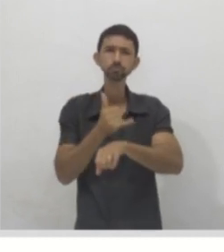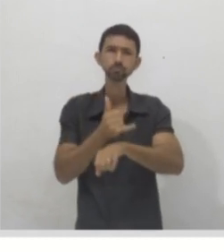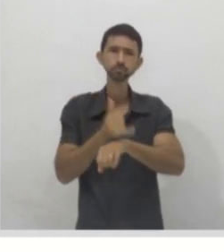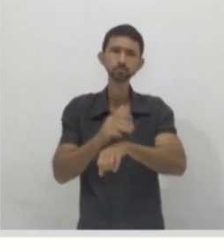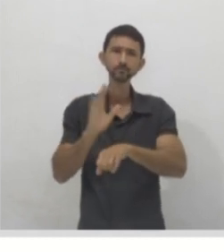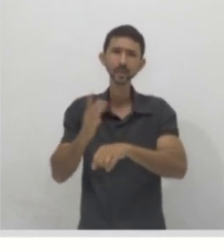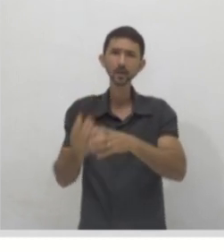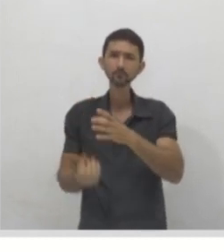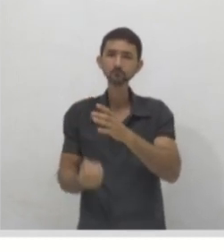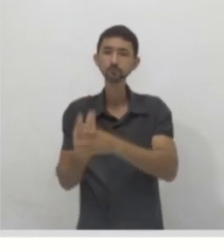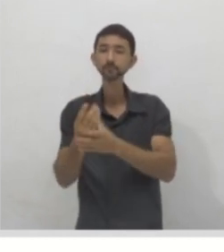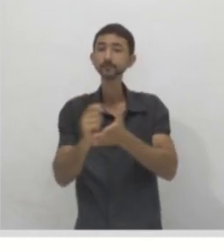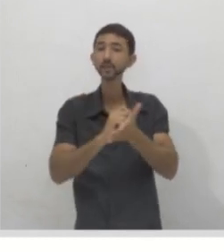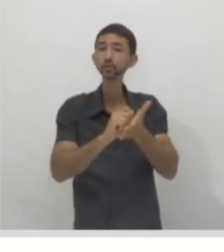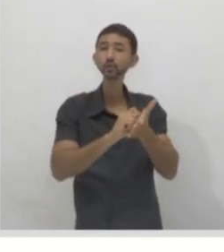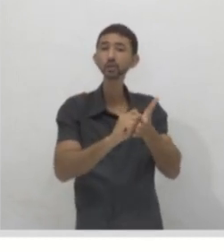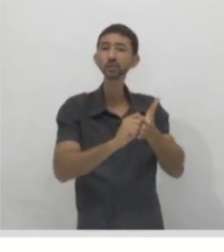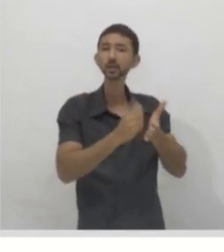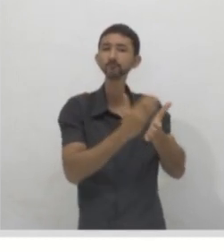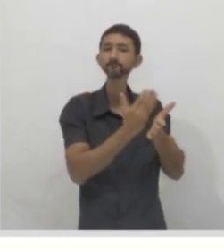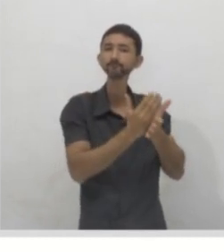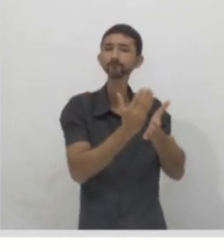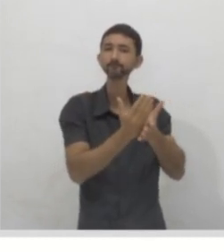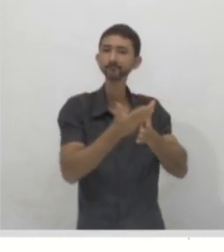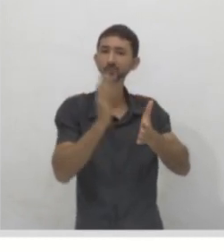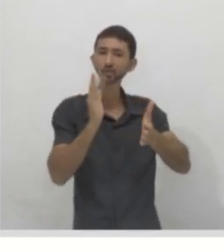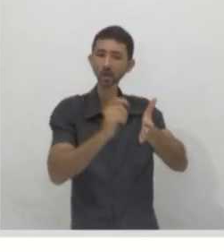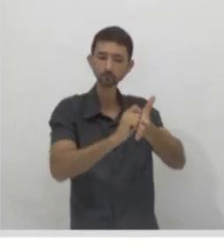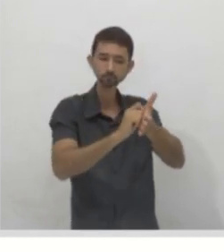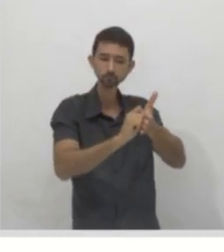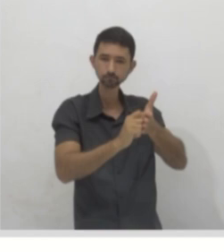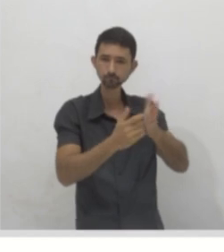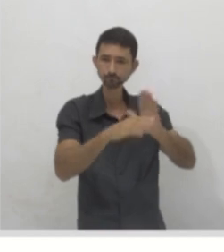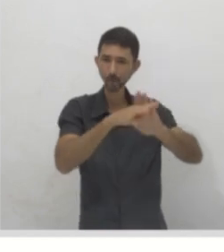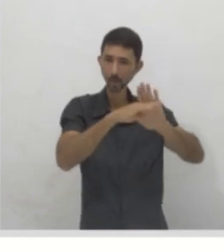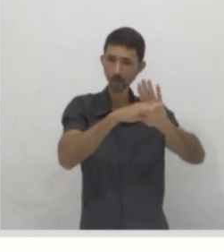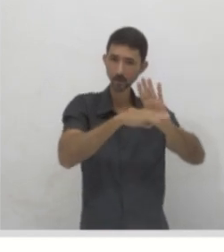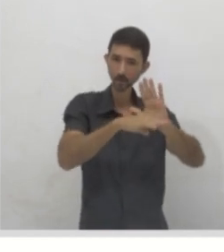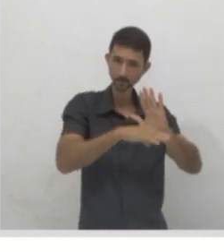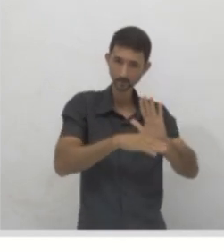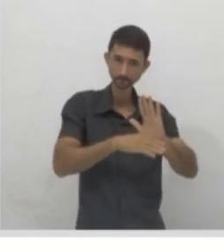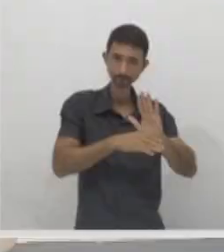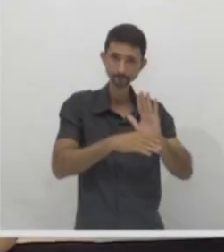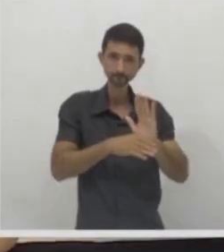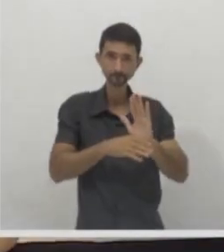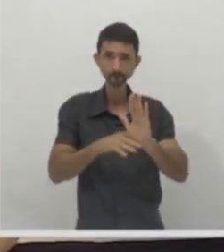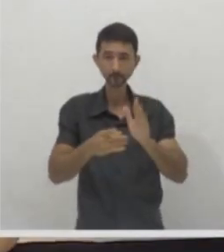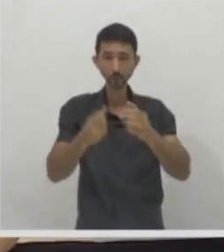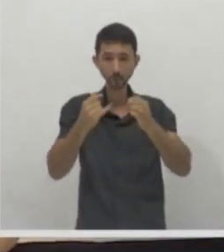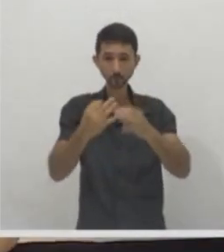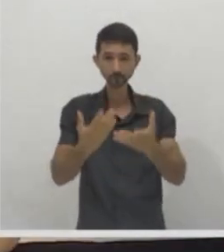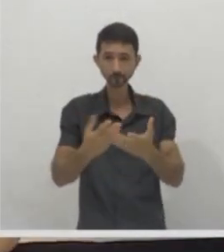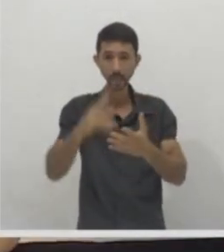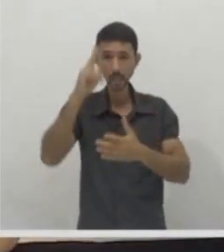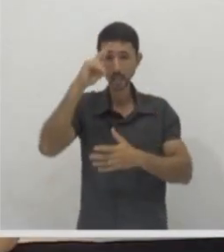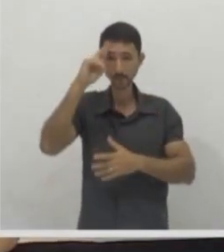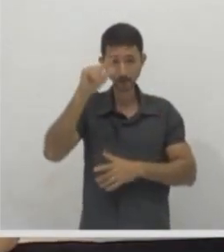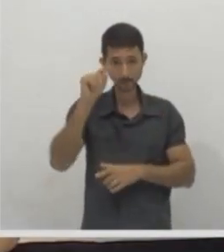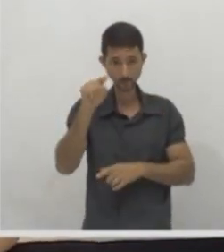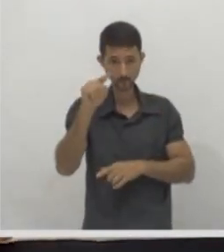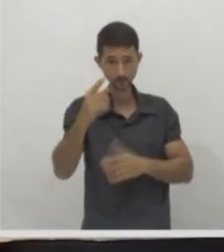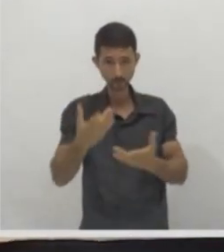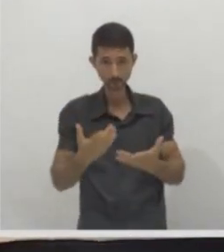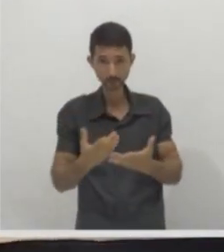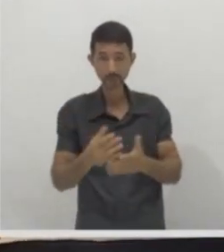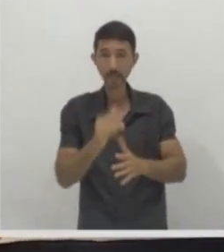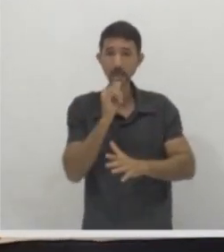uma escrita padronizada. É preciso destacar novamente, lembrar para você, meus queridos, minhas queridas,